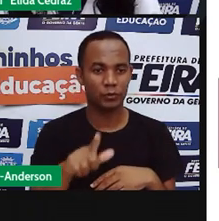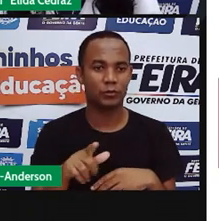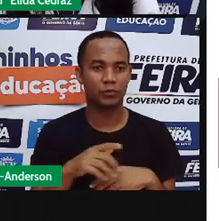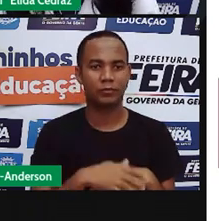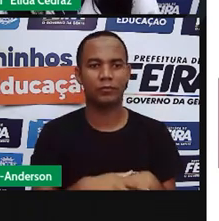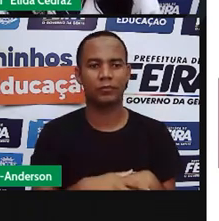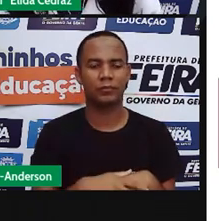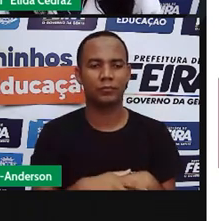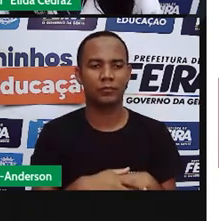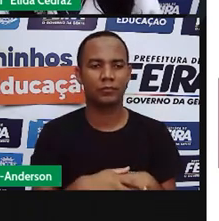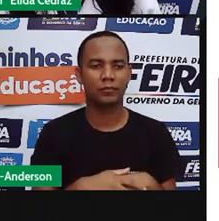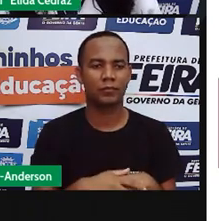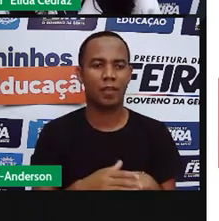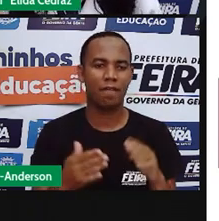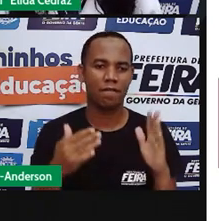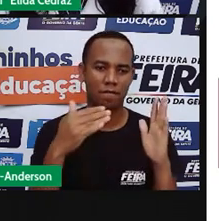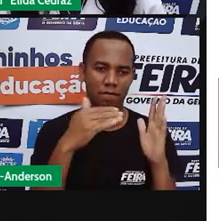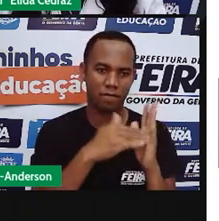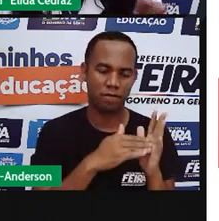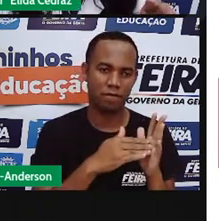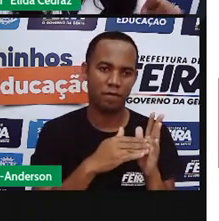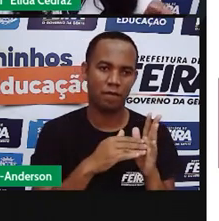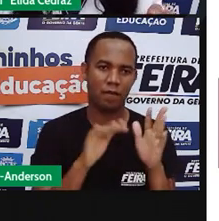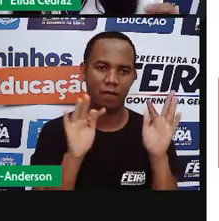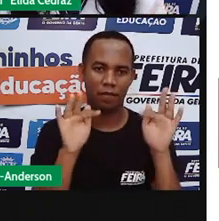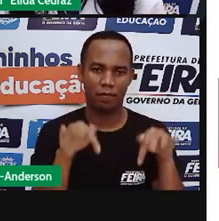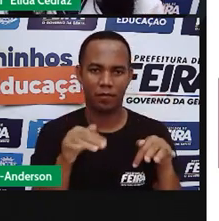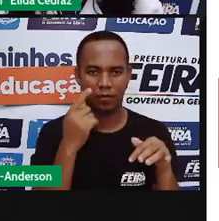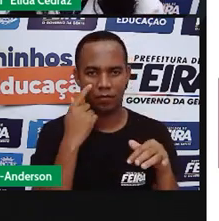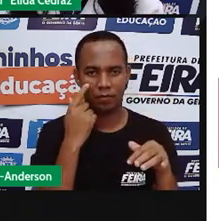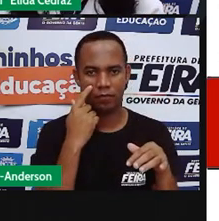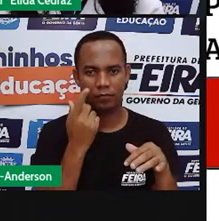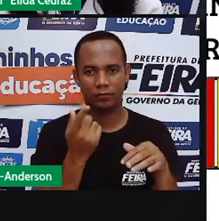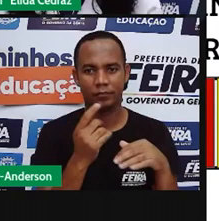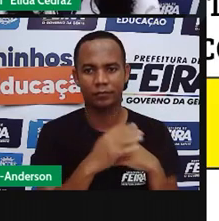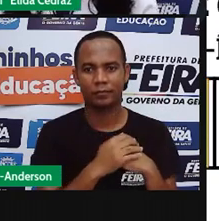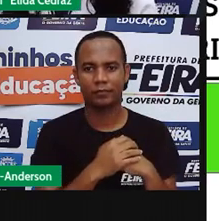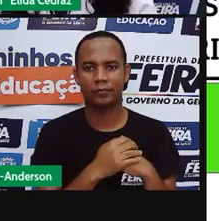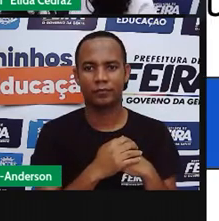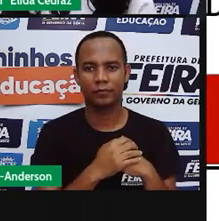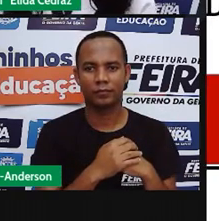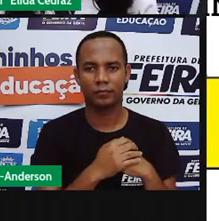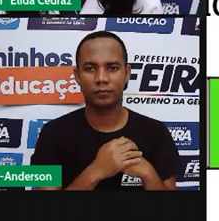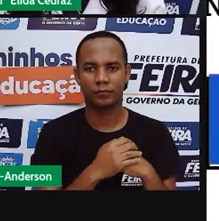sequência até terminar o nosso percurso a ser preenchido.